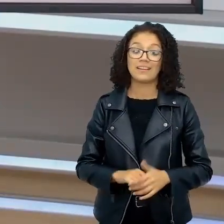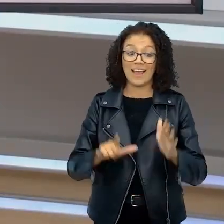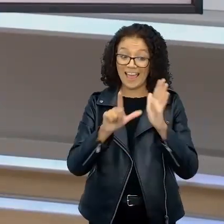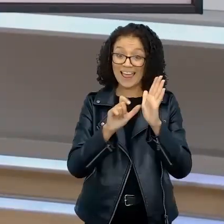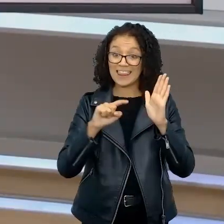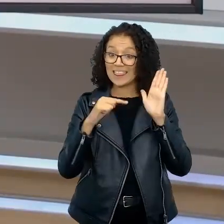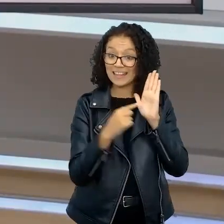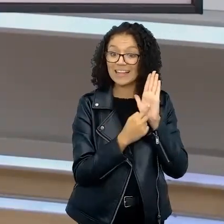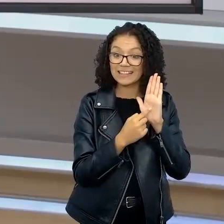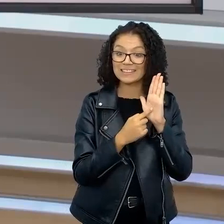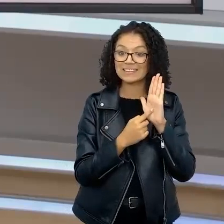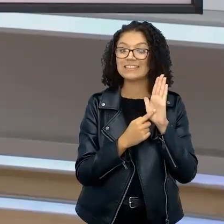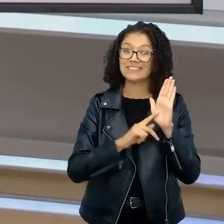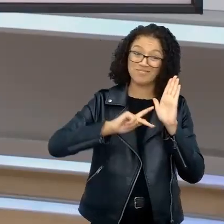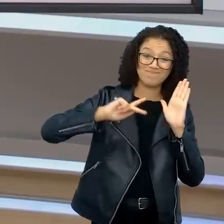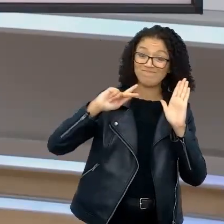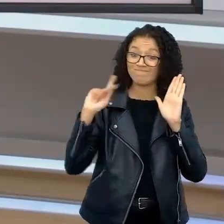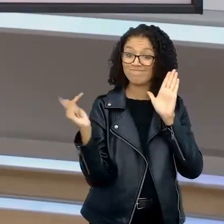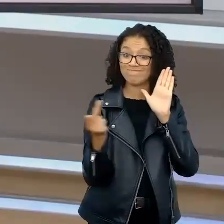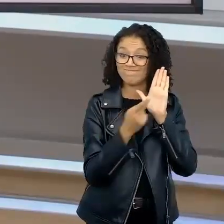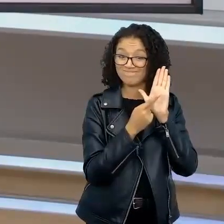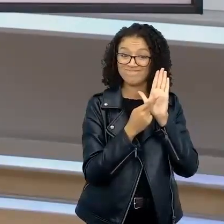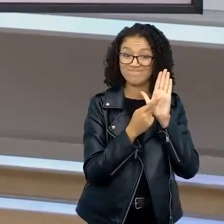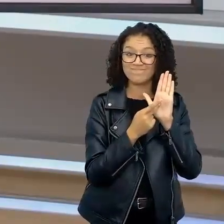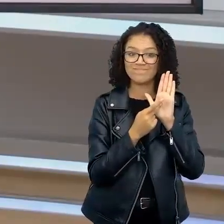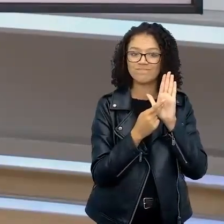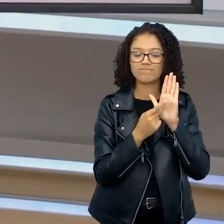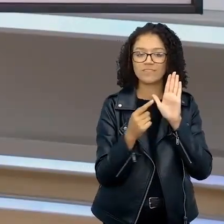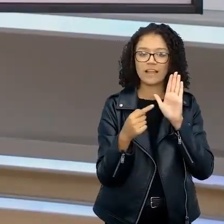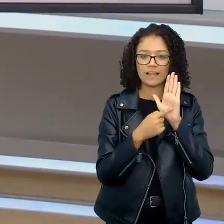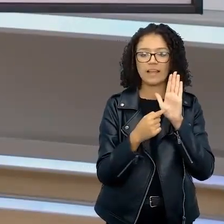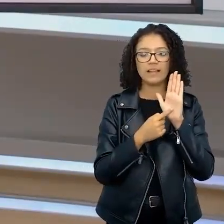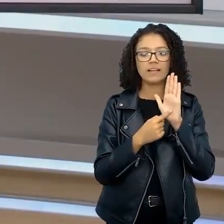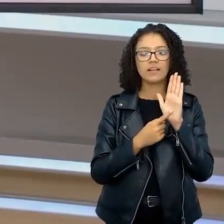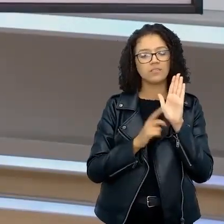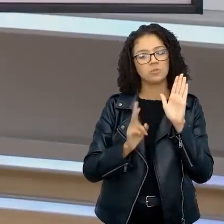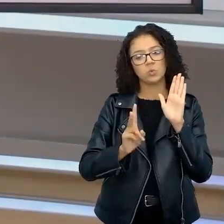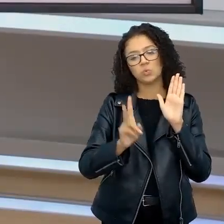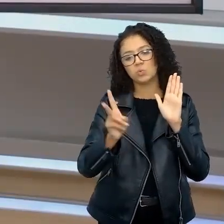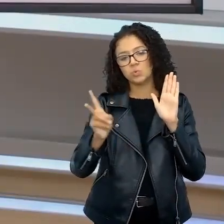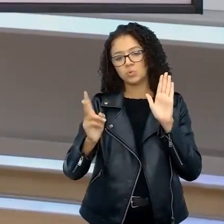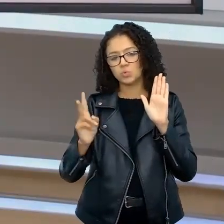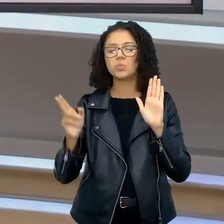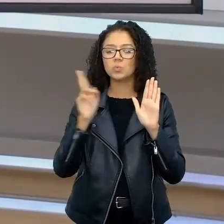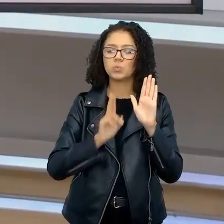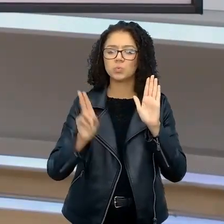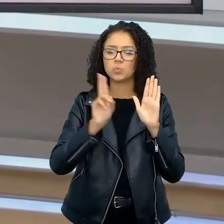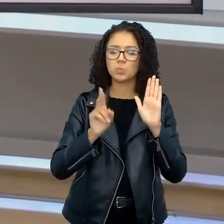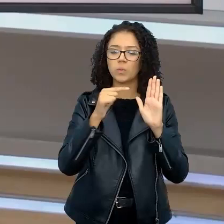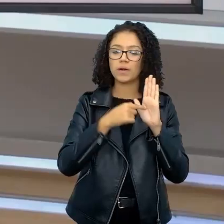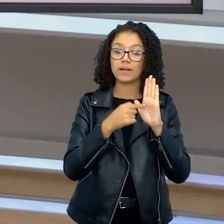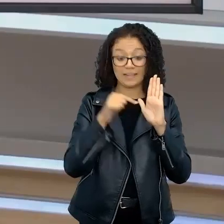foi criada e vem sendo implementada ainda, né, no país, no Brasil,